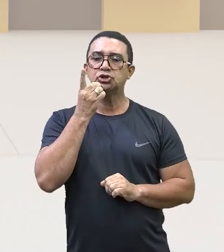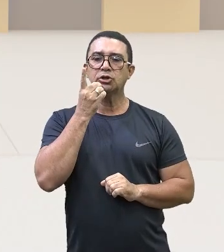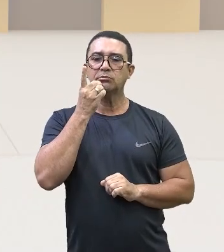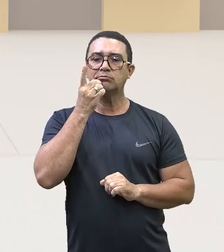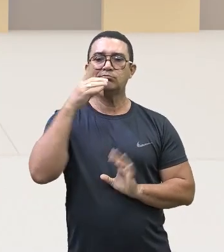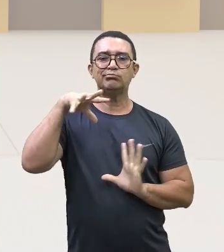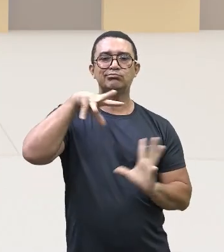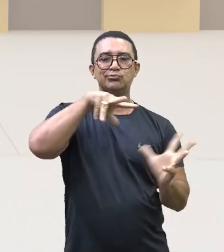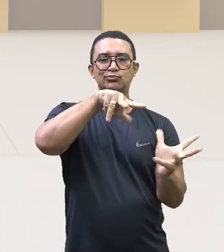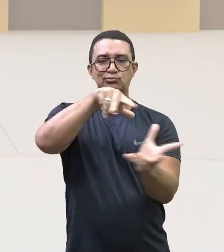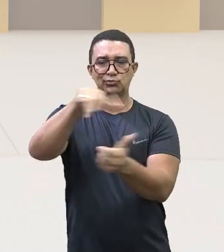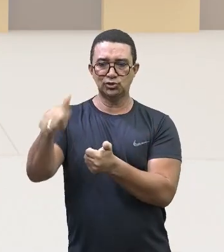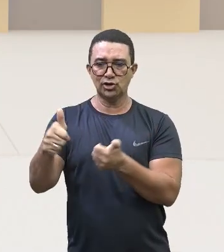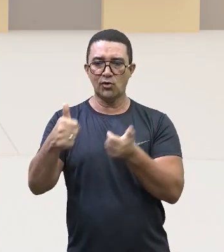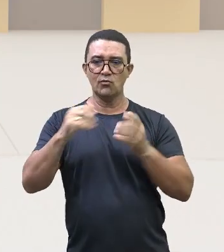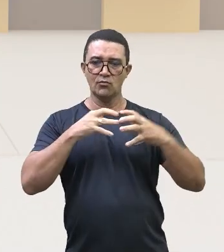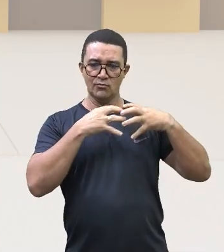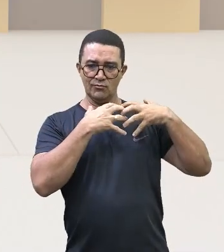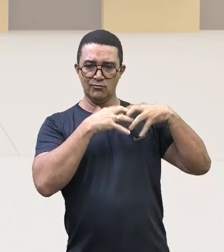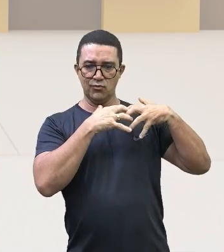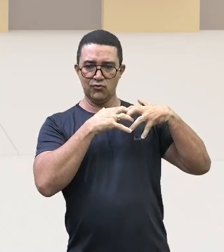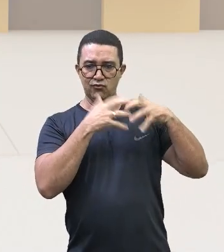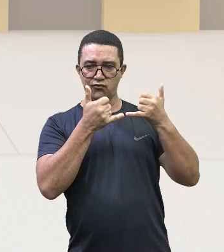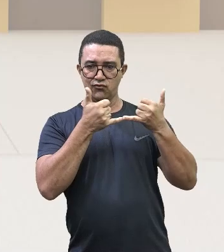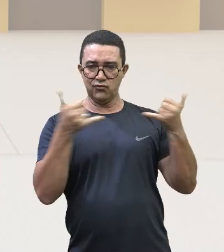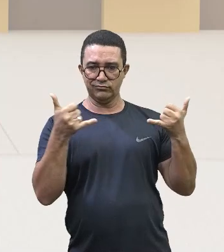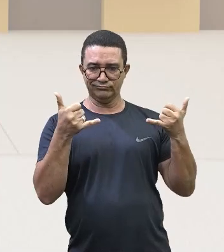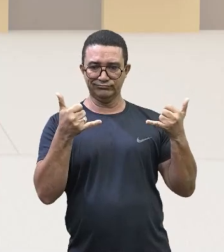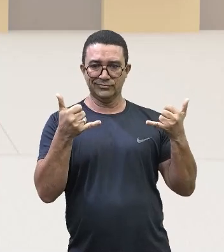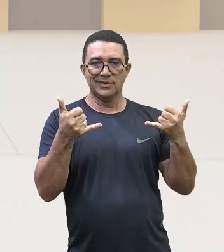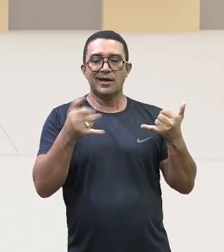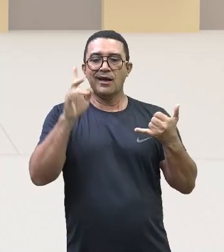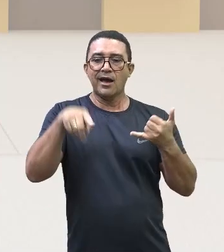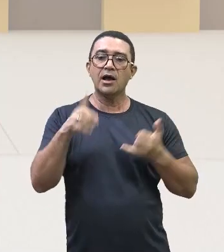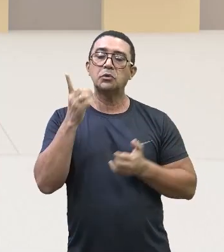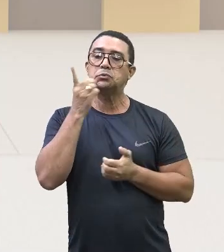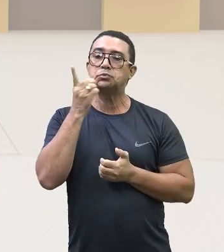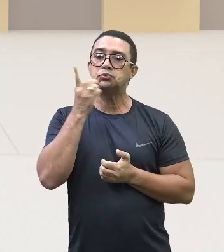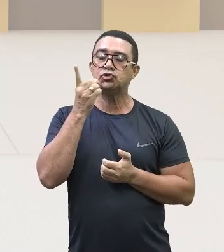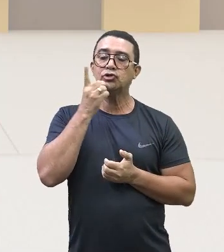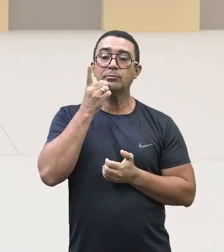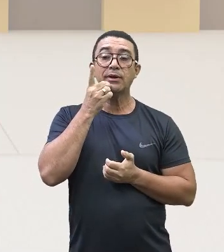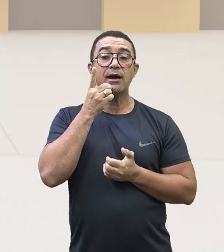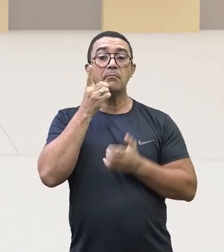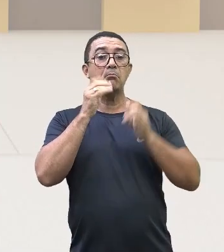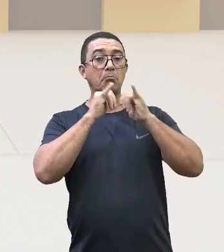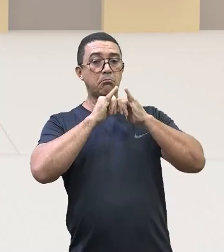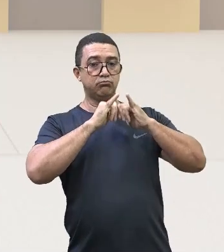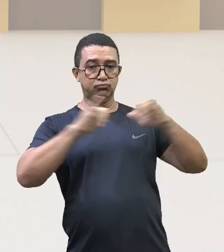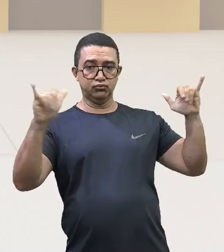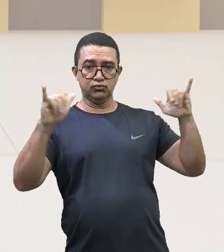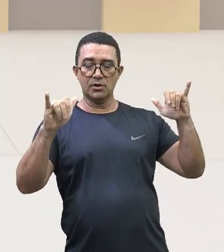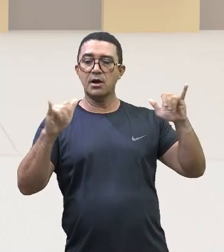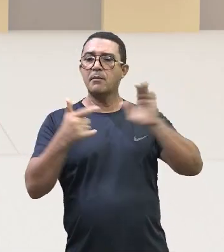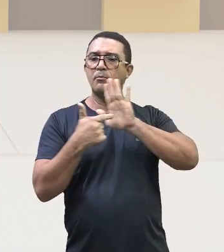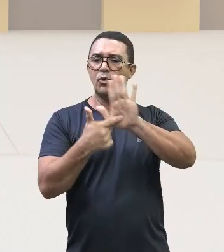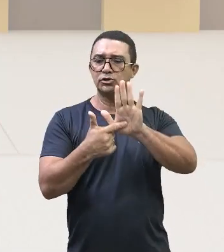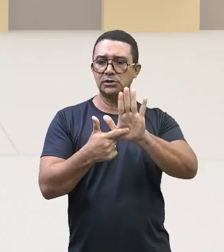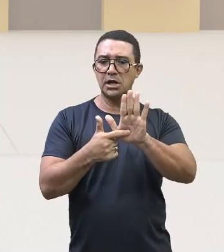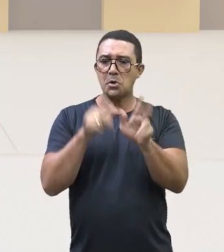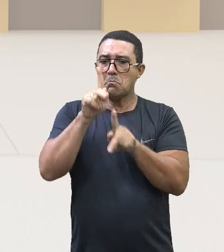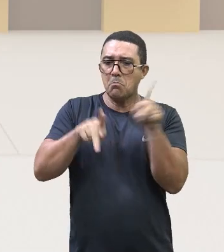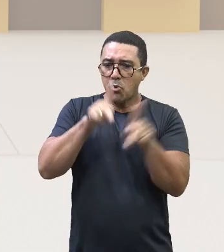AVC, né, o acidente vascular cerebral, ela é uma data para alertar a população sobre os